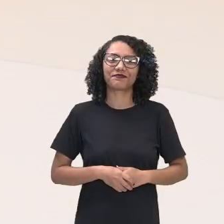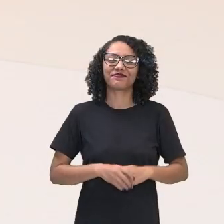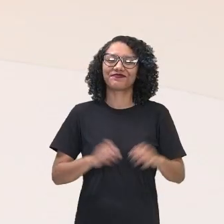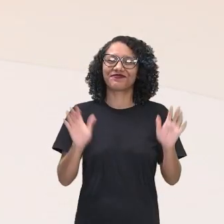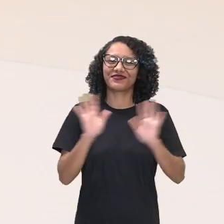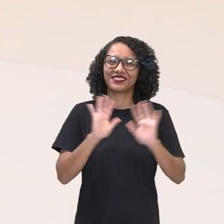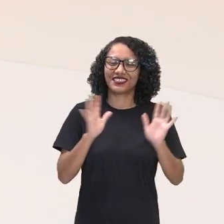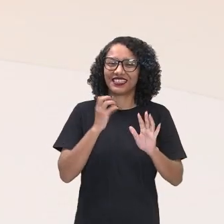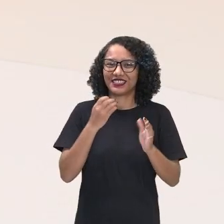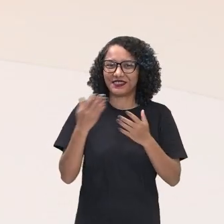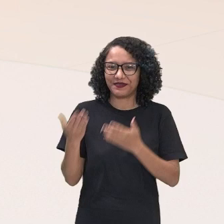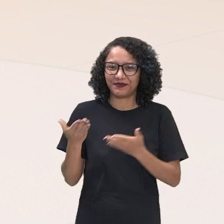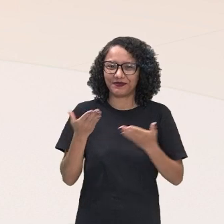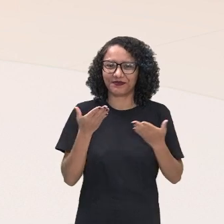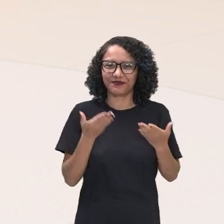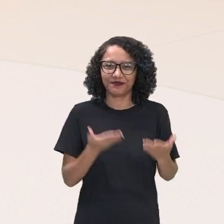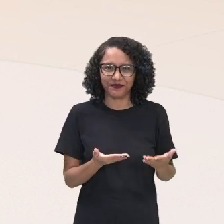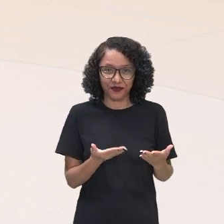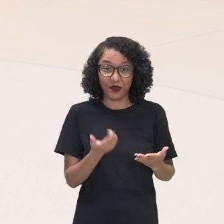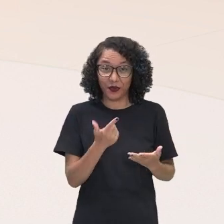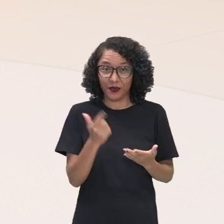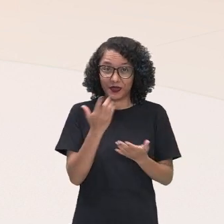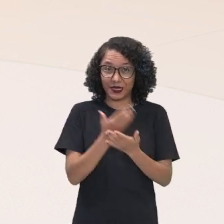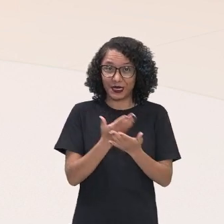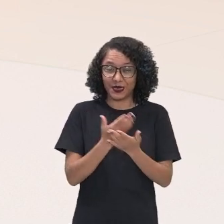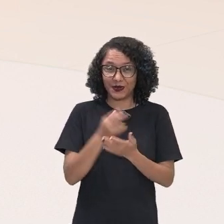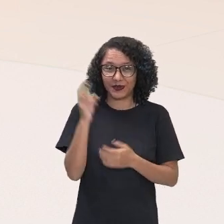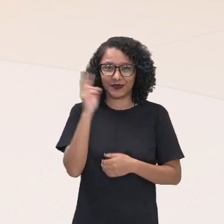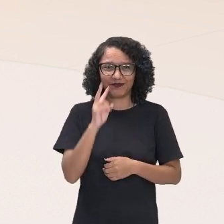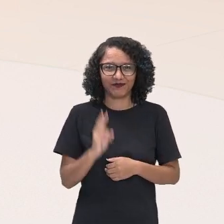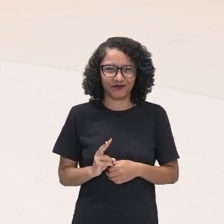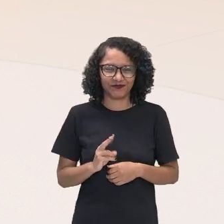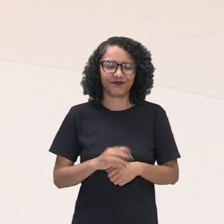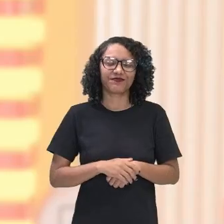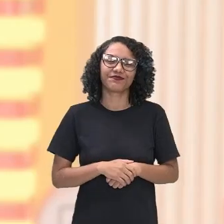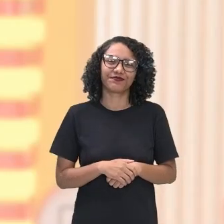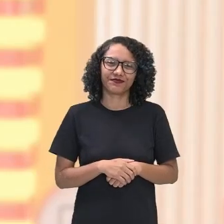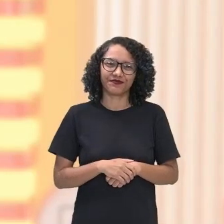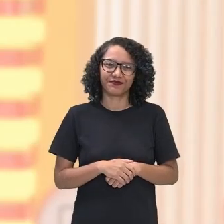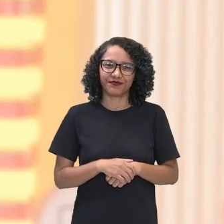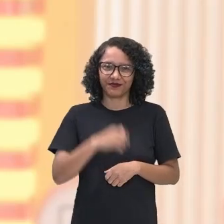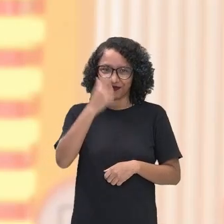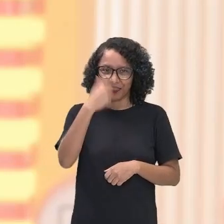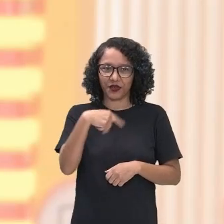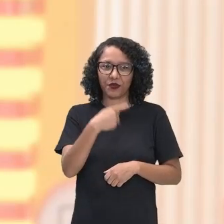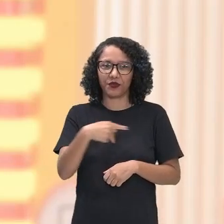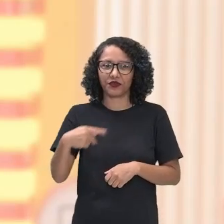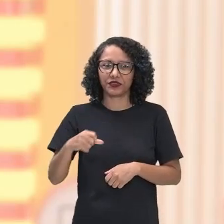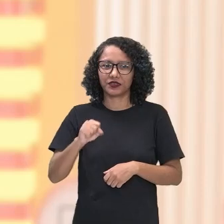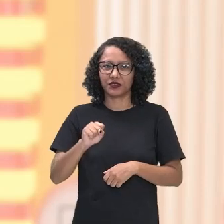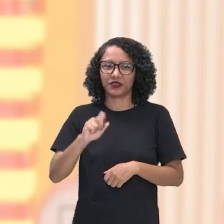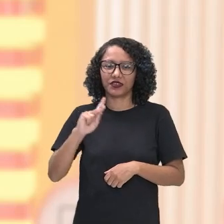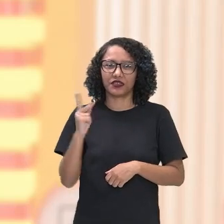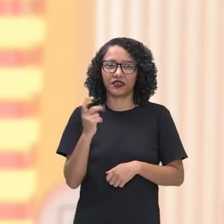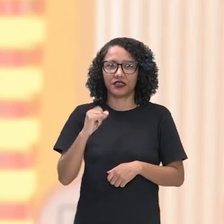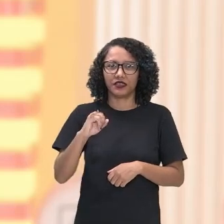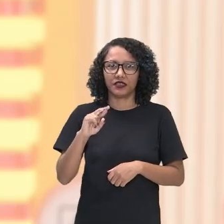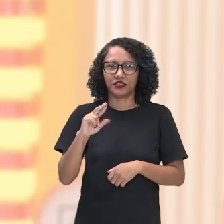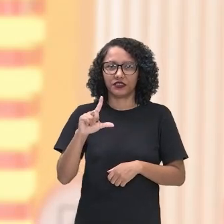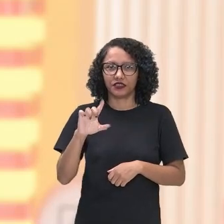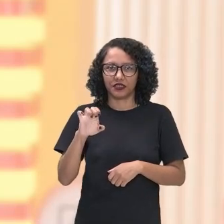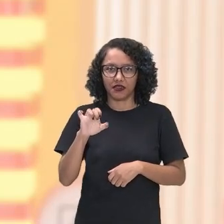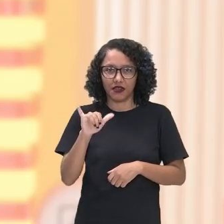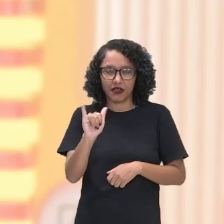Olá a todos, sejam muito bem-vindos a mais uma aula de História. Eu sou a professora Shirley Botelho